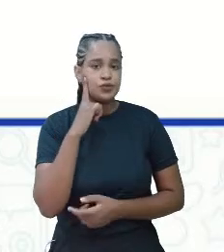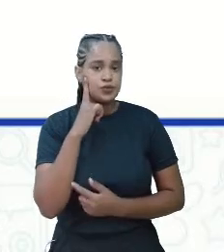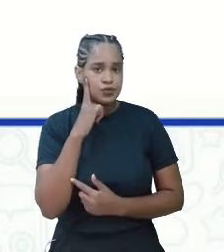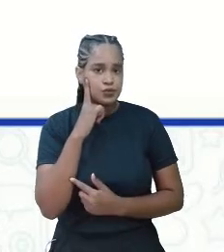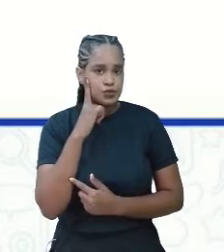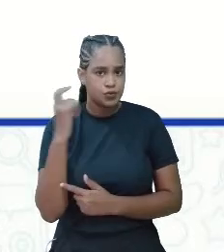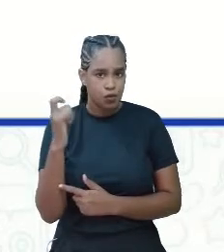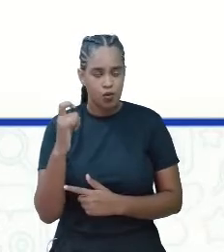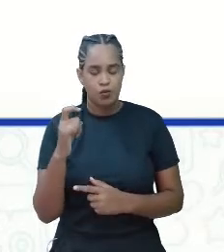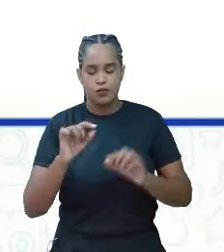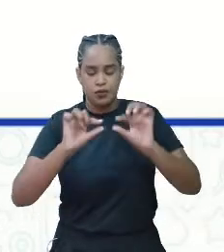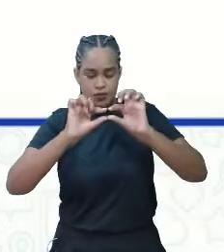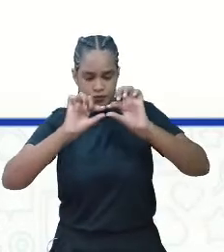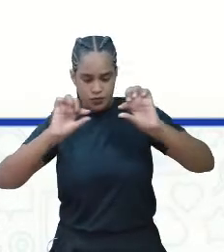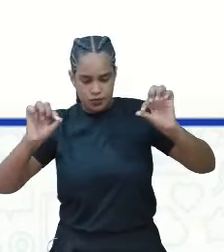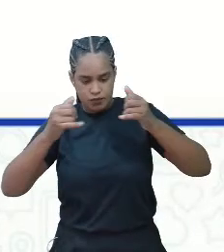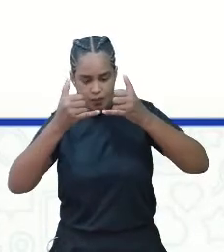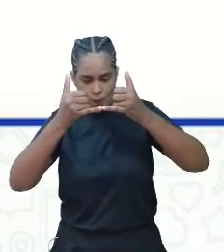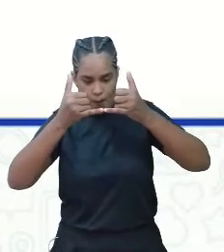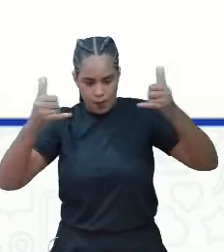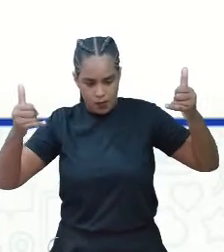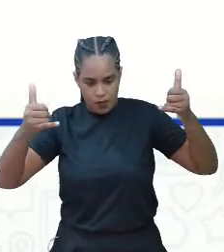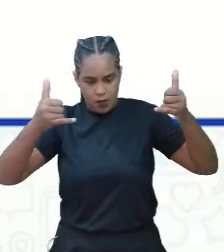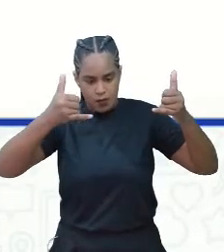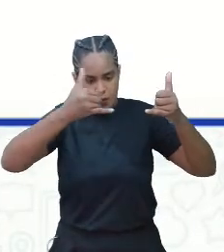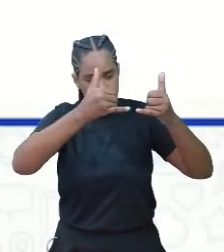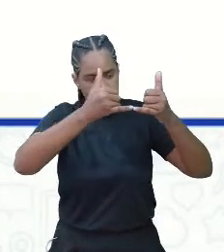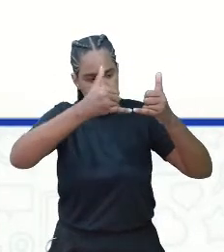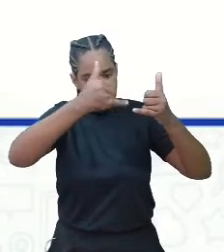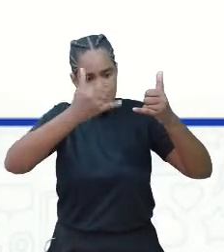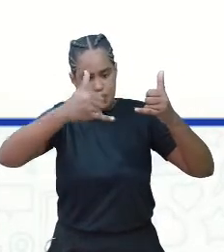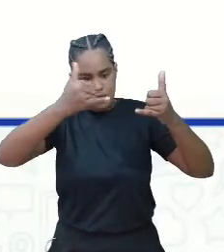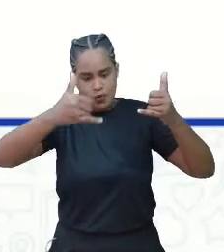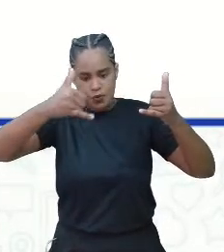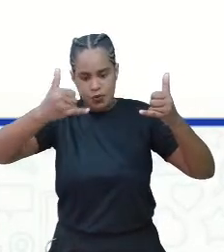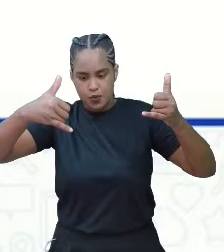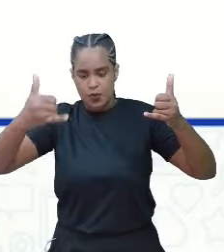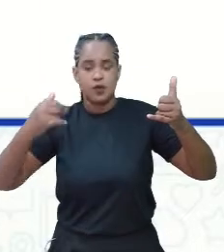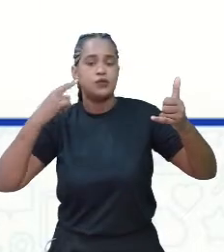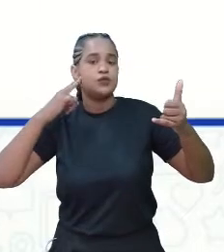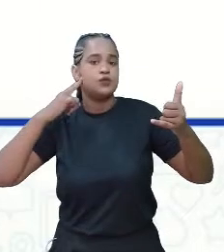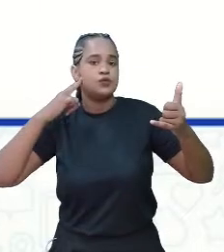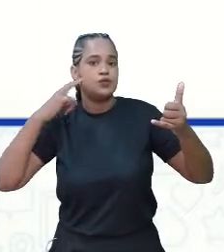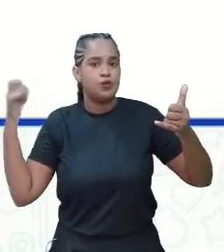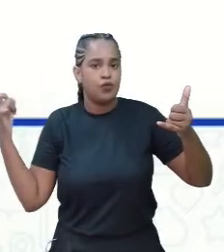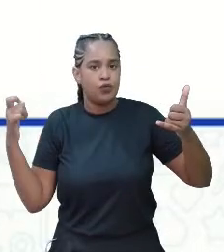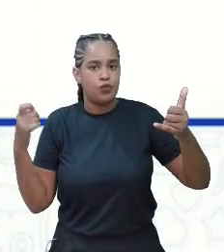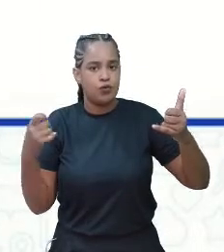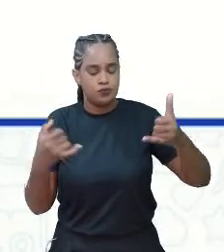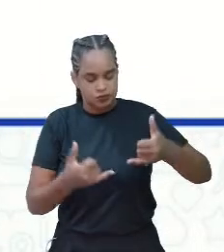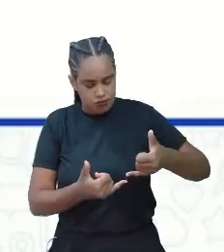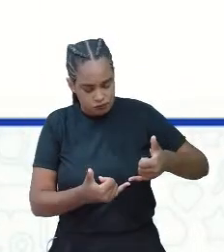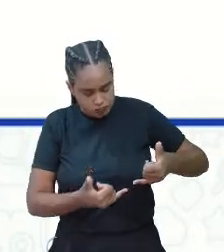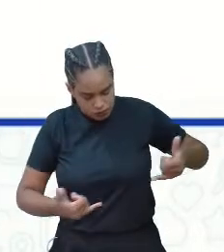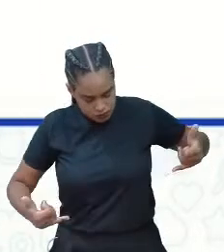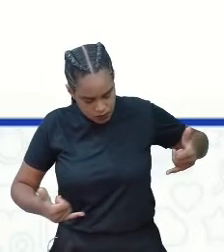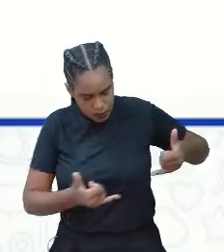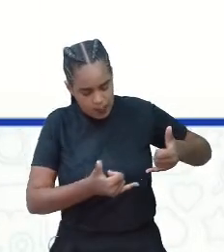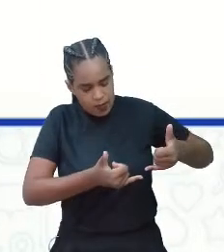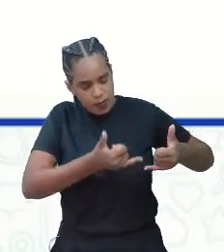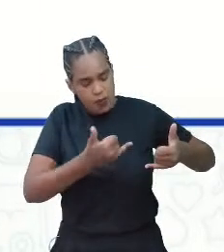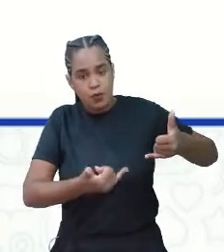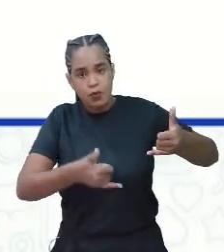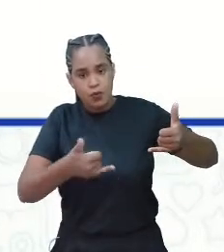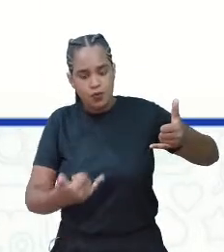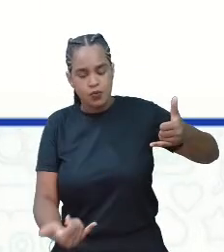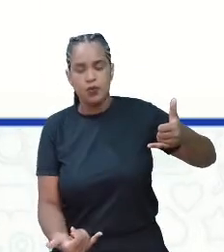ver com a ondulatória, né, tem a ver com aquela coisa que a gente já viu sobre o som. Né, o som, ele reverbera,